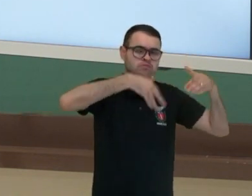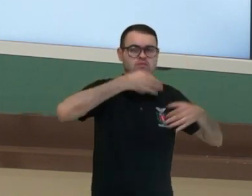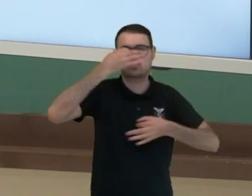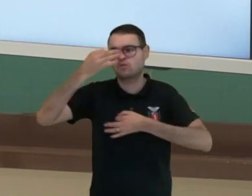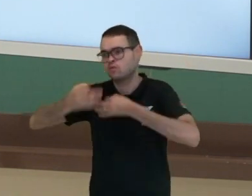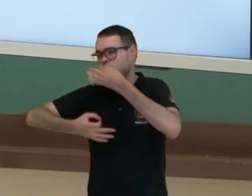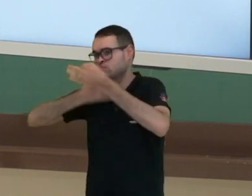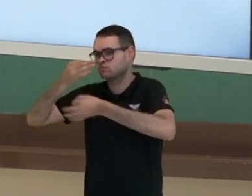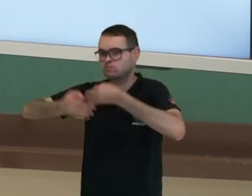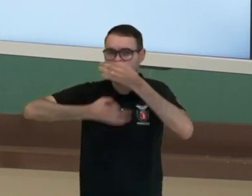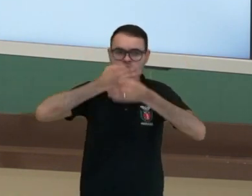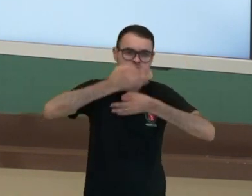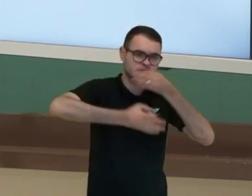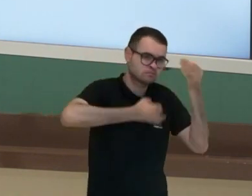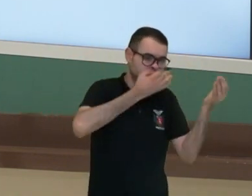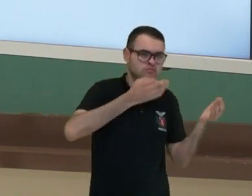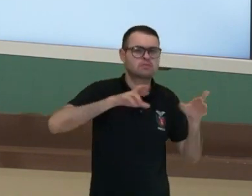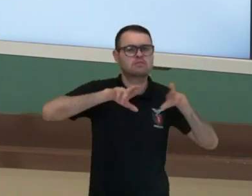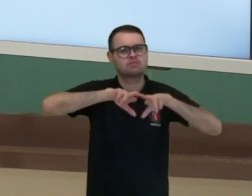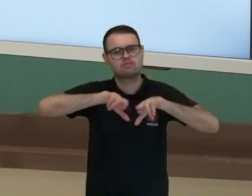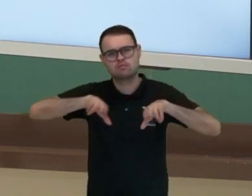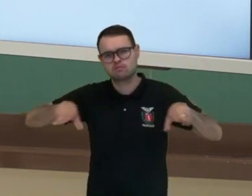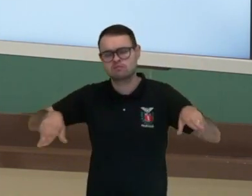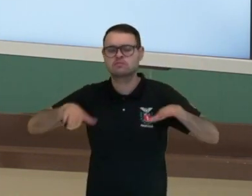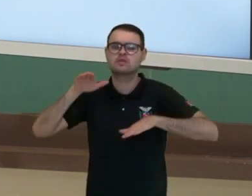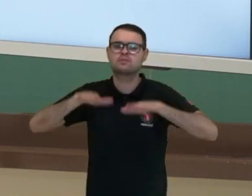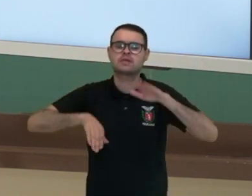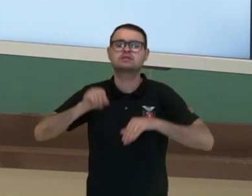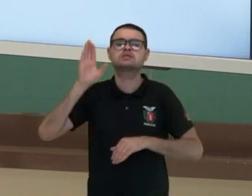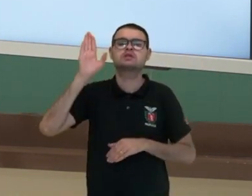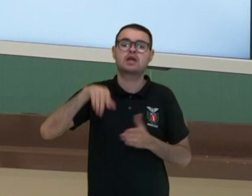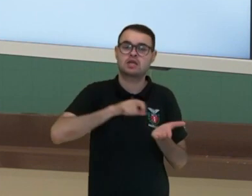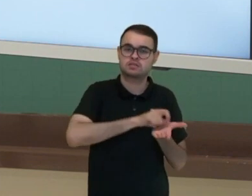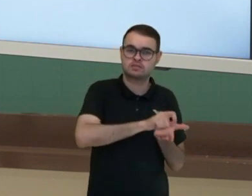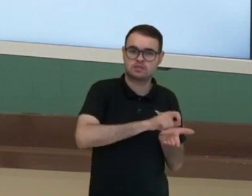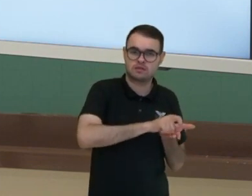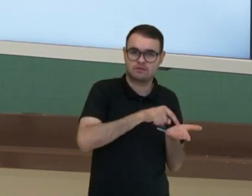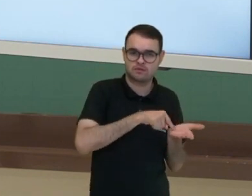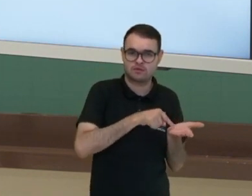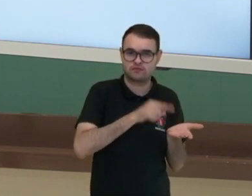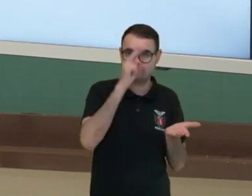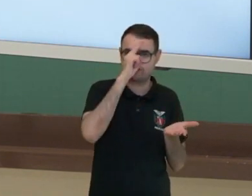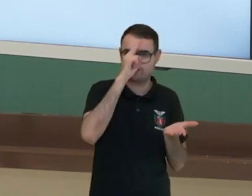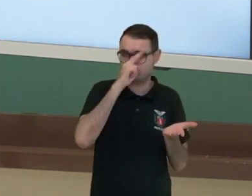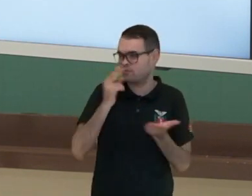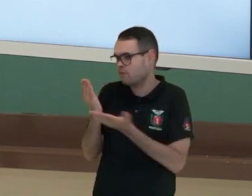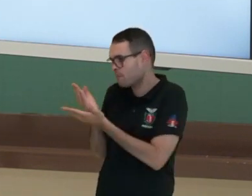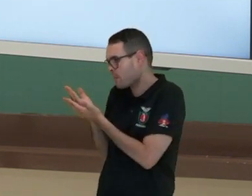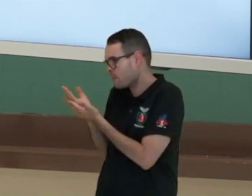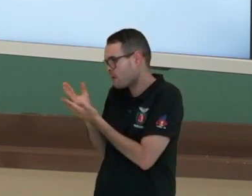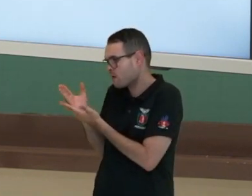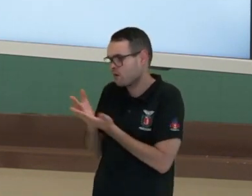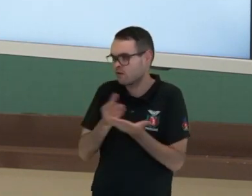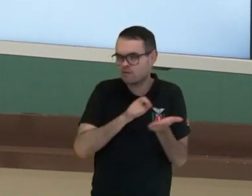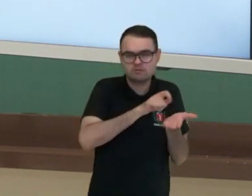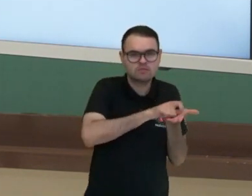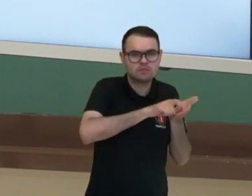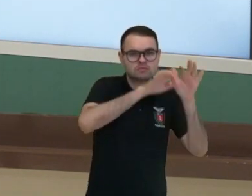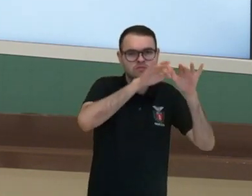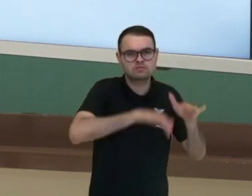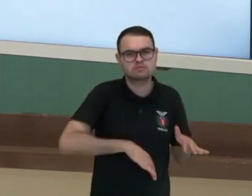opiniões diferentes, dependendo aí de quem escreveu essa história, né? Então, em alguns momentos nós vamos ter